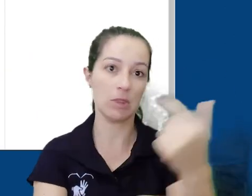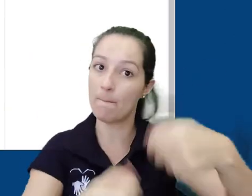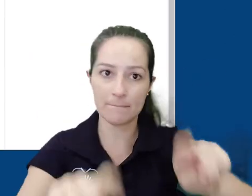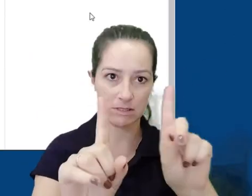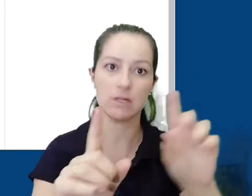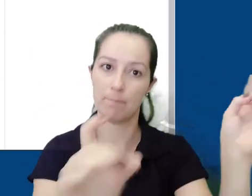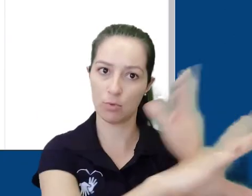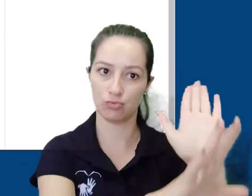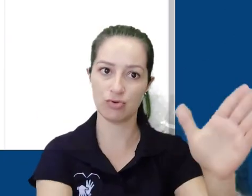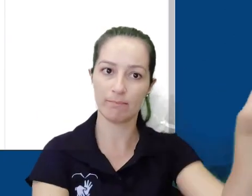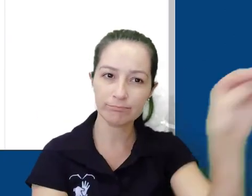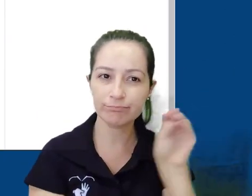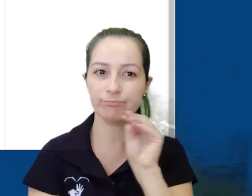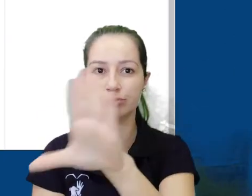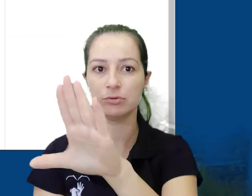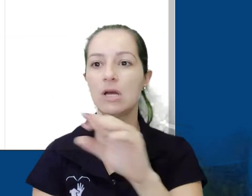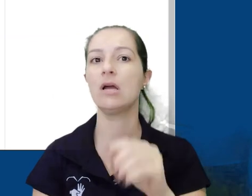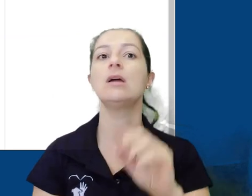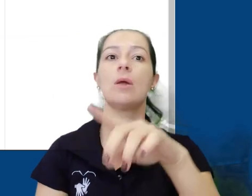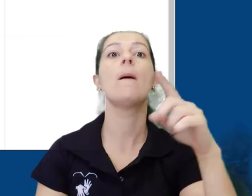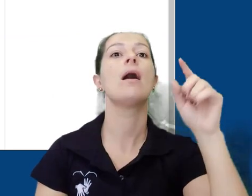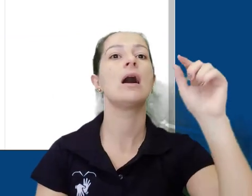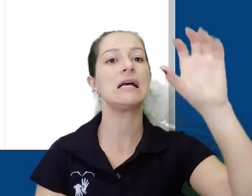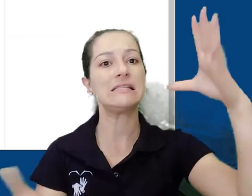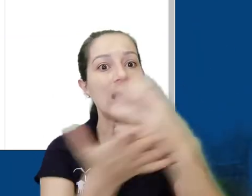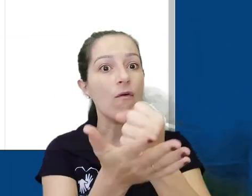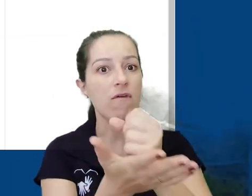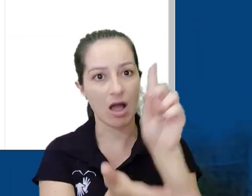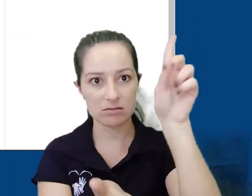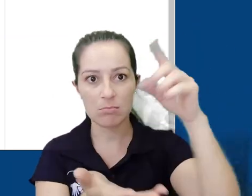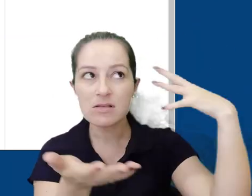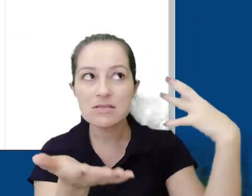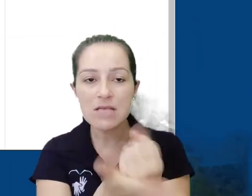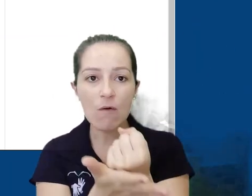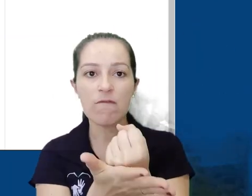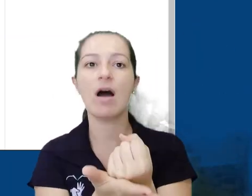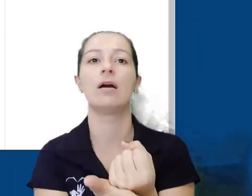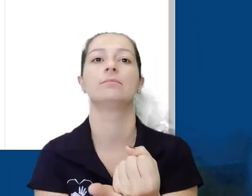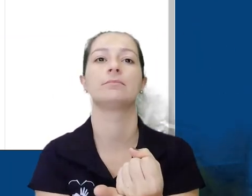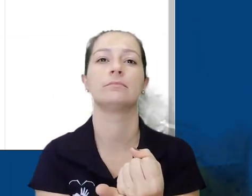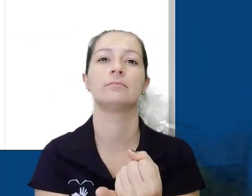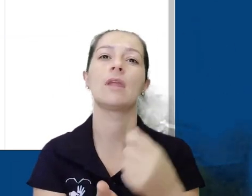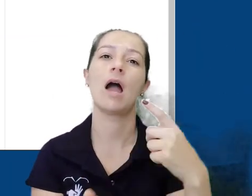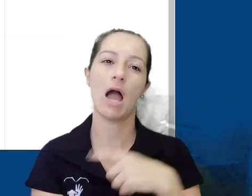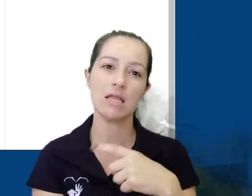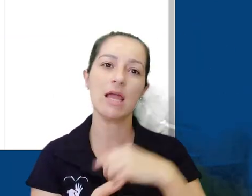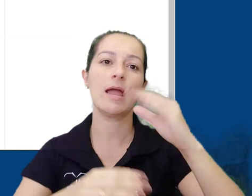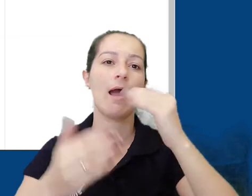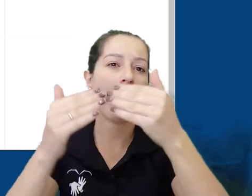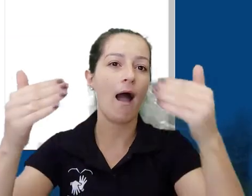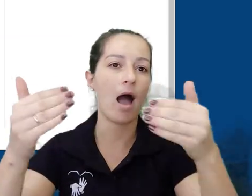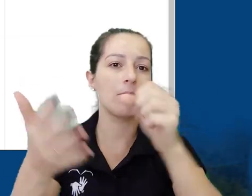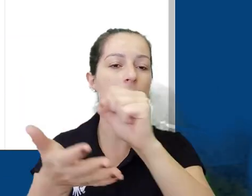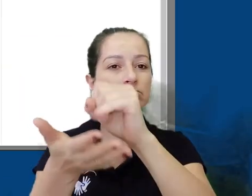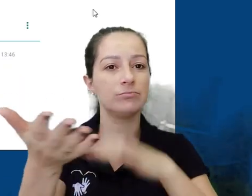processado e público ao terminarmos podemos salvar Nossa edição nesse material no canto superior direito da tela onde antes era o botão de postar